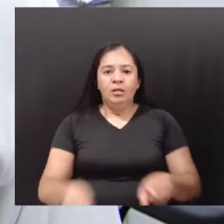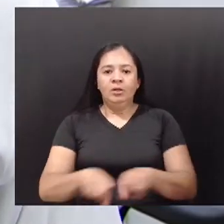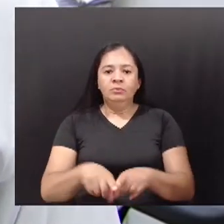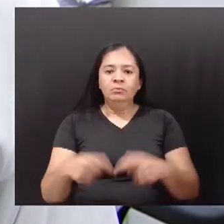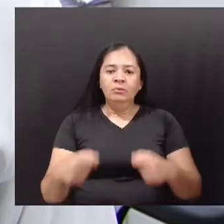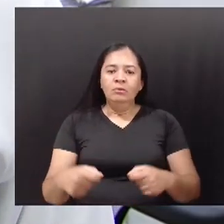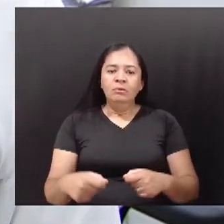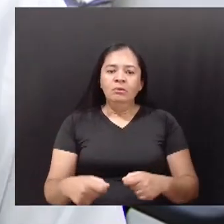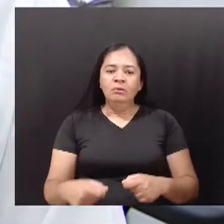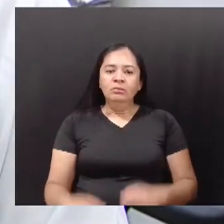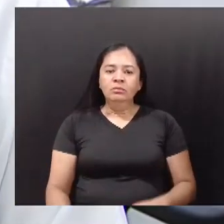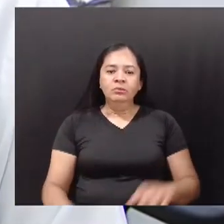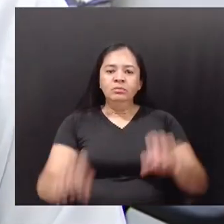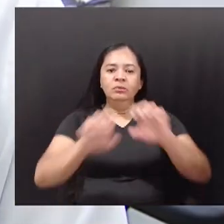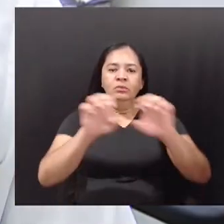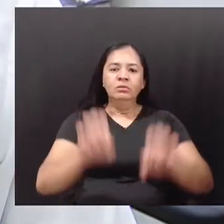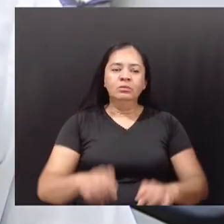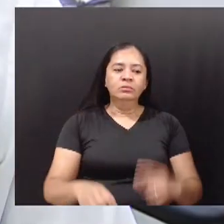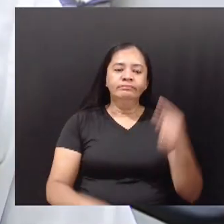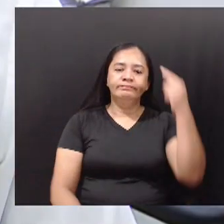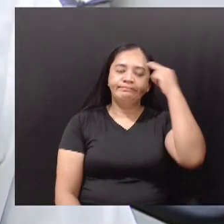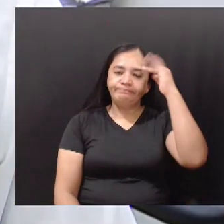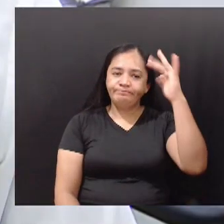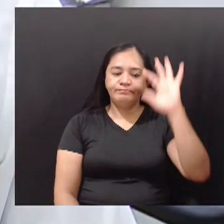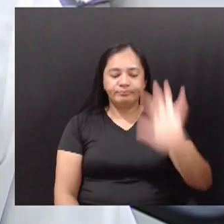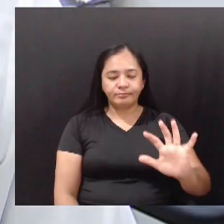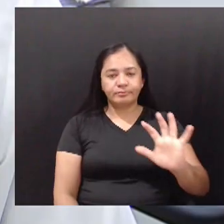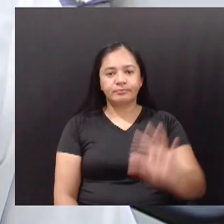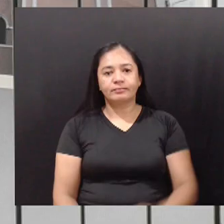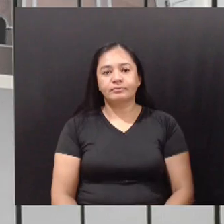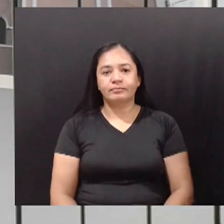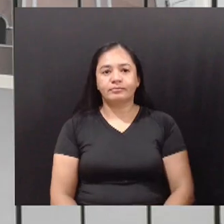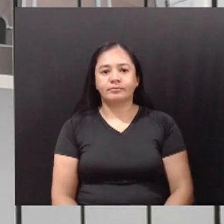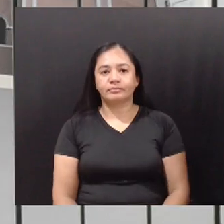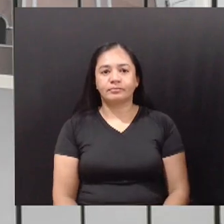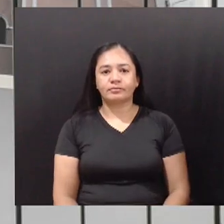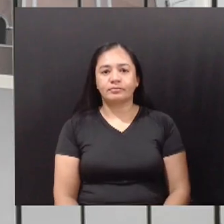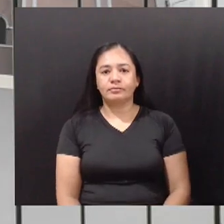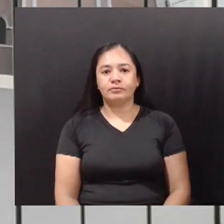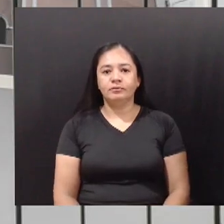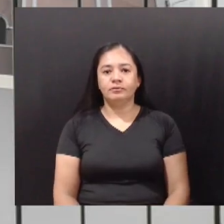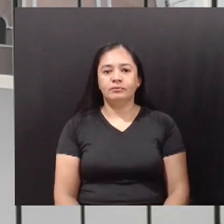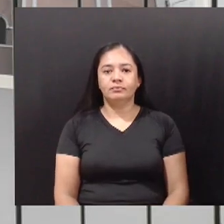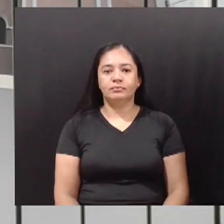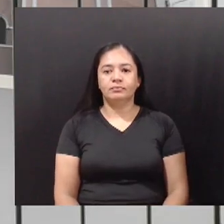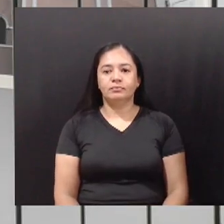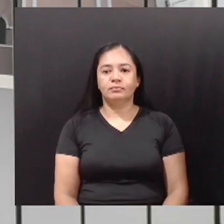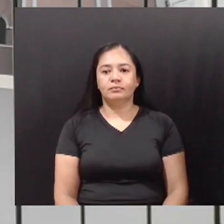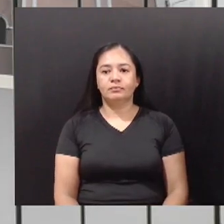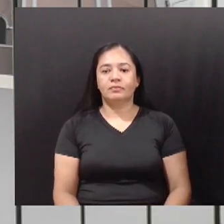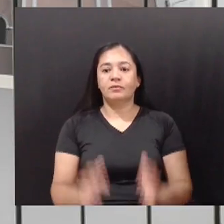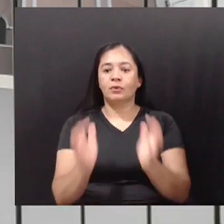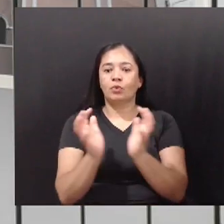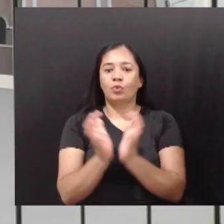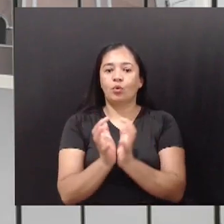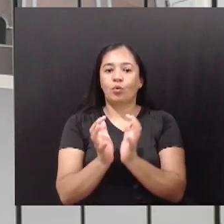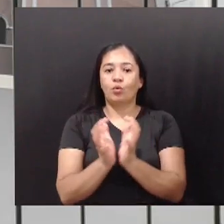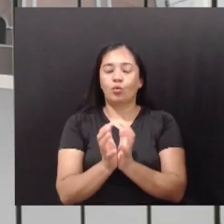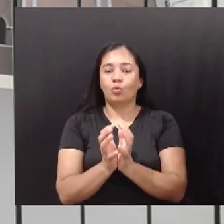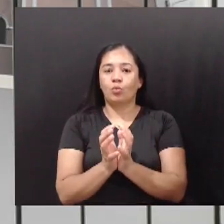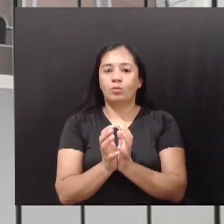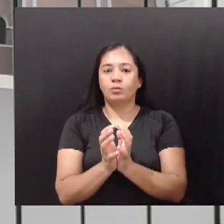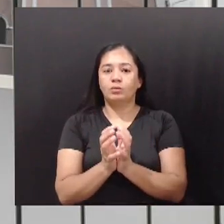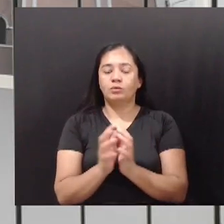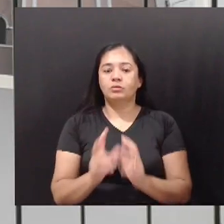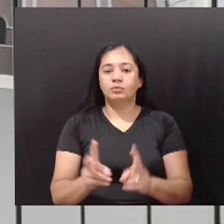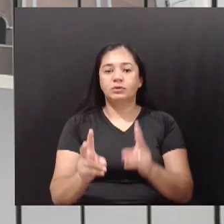estruturados, pensados para isso. A Comissão Permanente de Educação e Esporte aqui